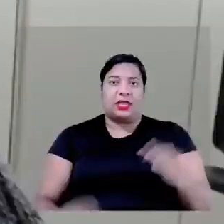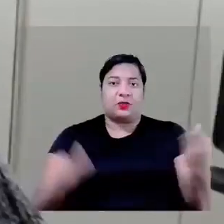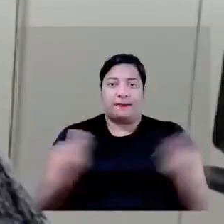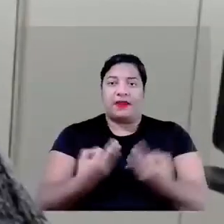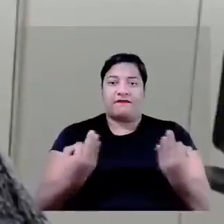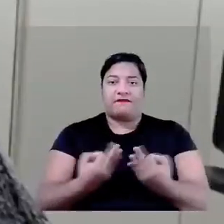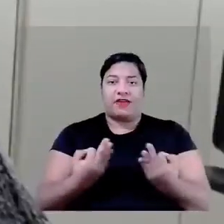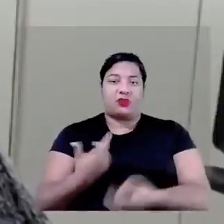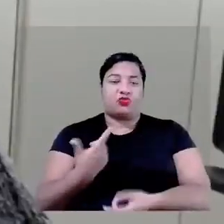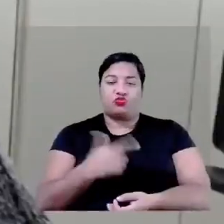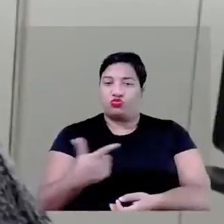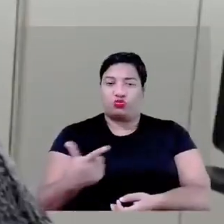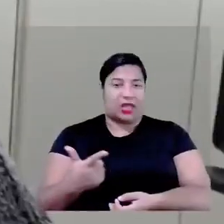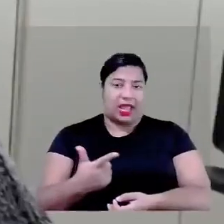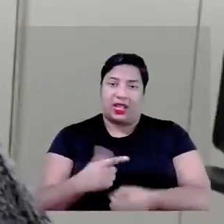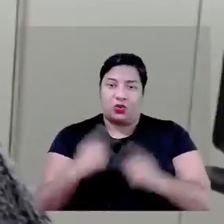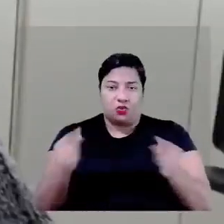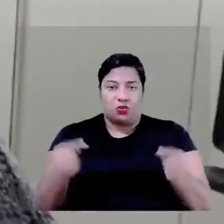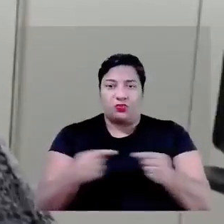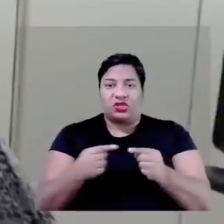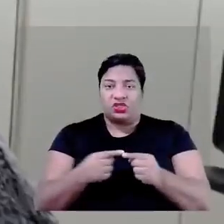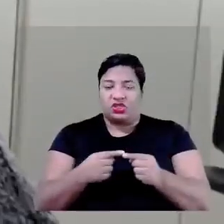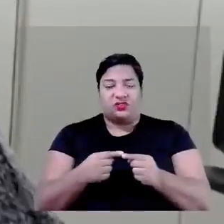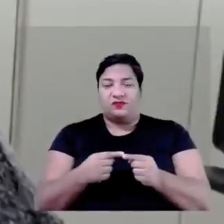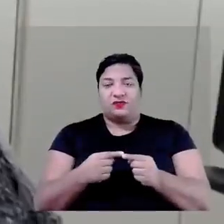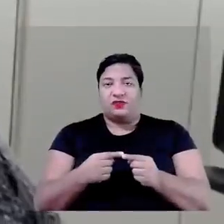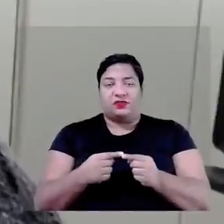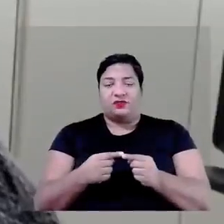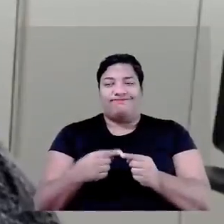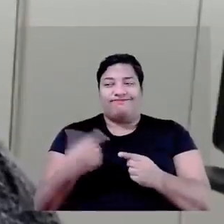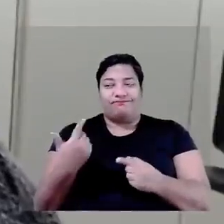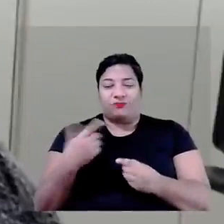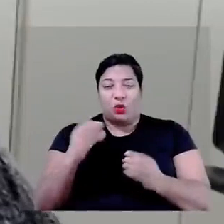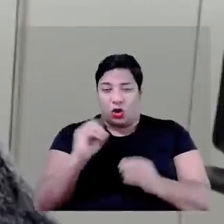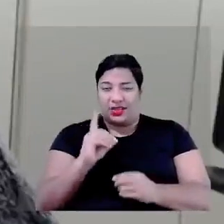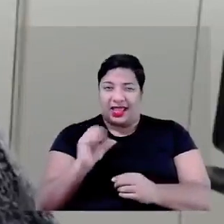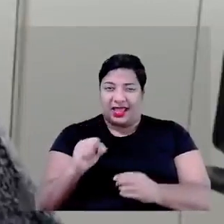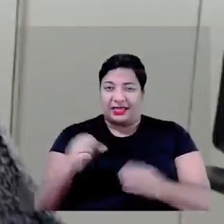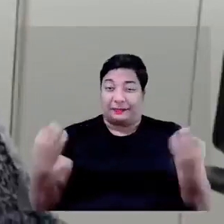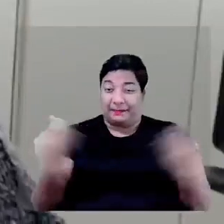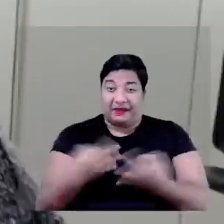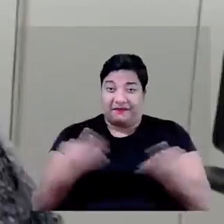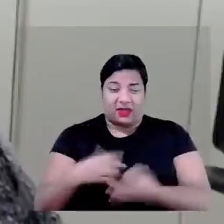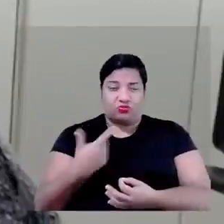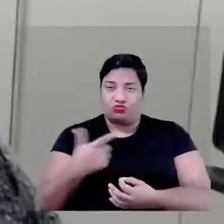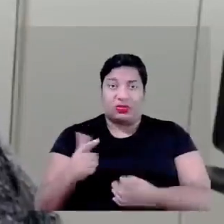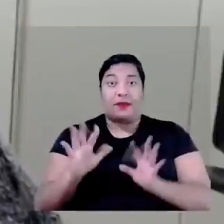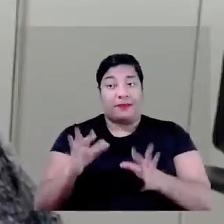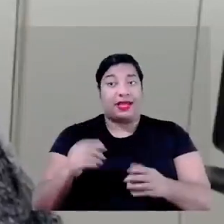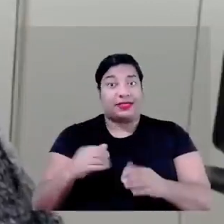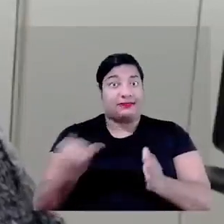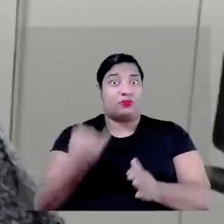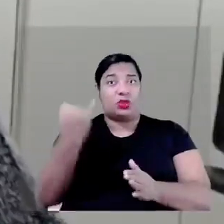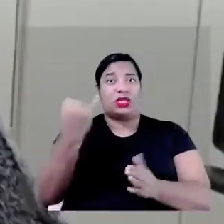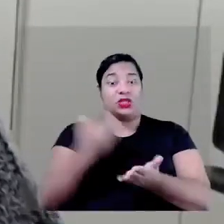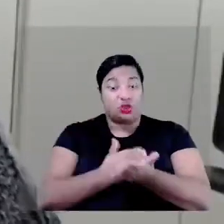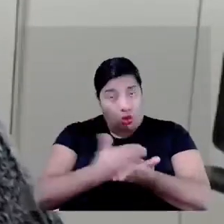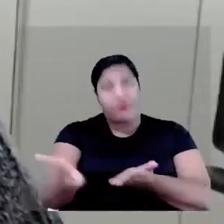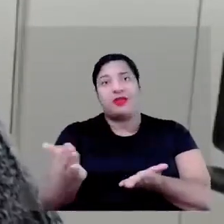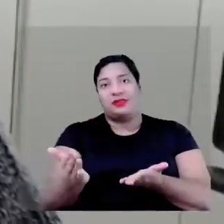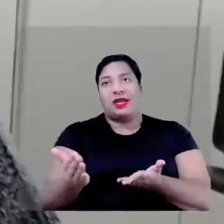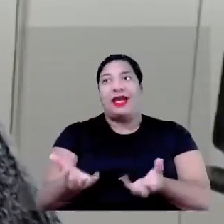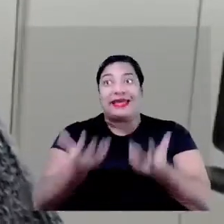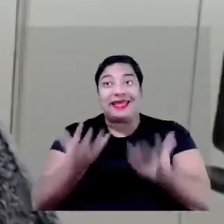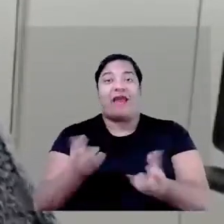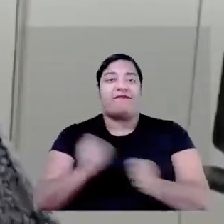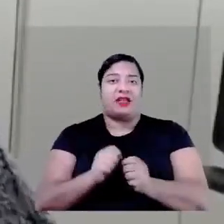no atendimento a esses objetivos de sustentabilidade. Mas o mais importante de tudo é começar, é querer fazer. E não simplesmente fazer porque a